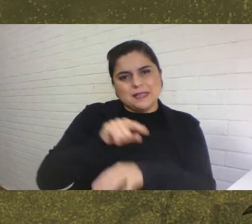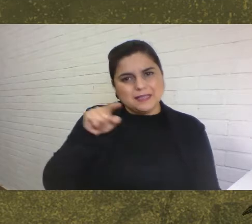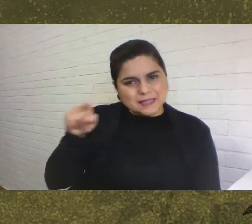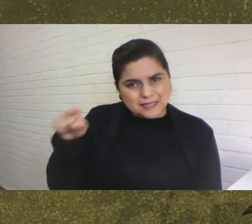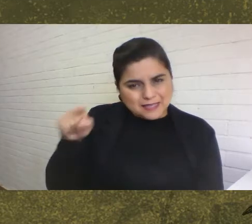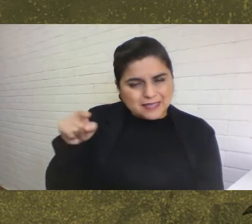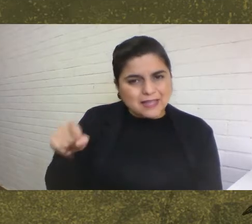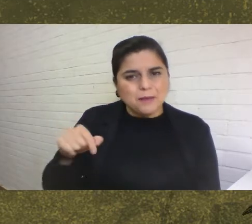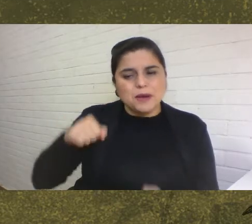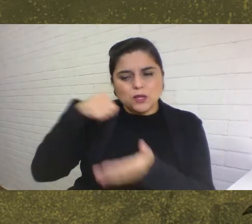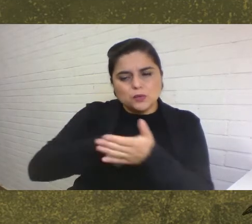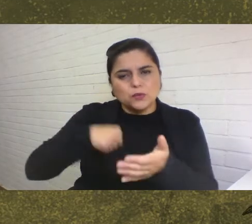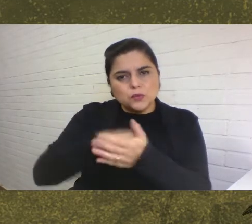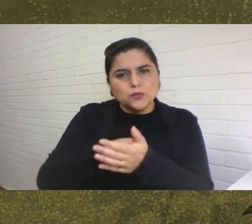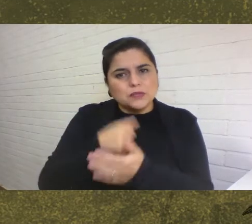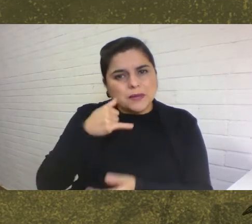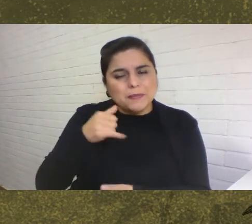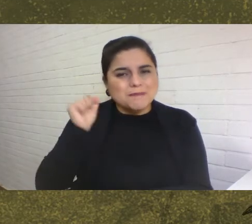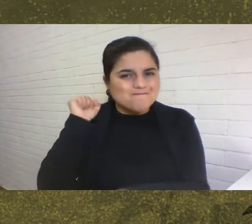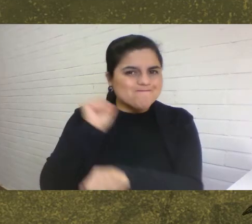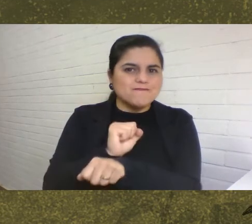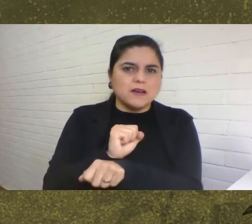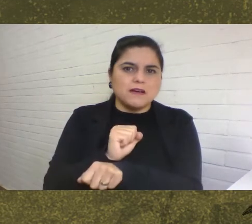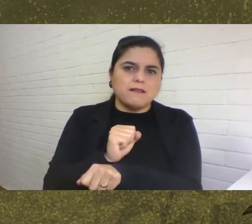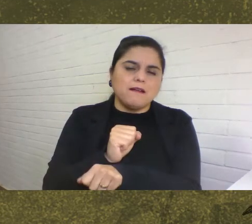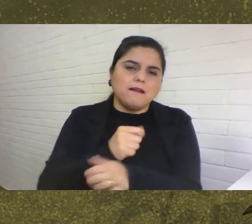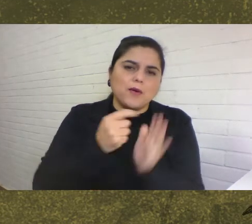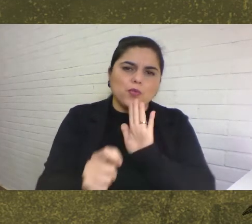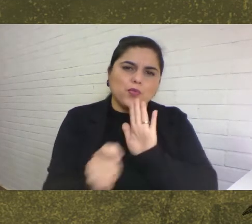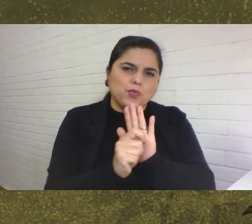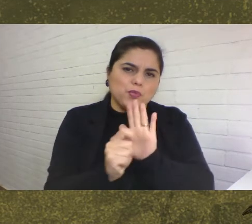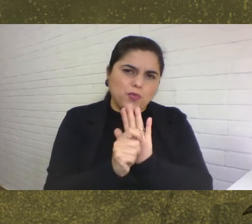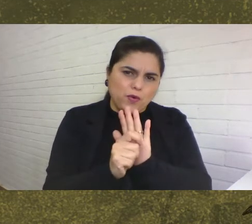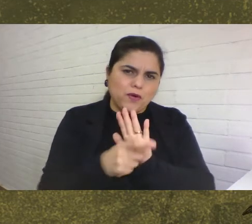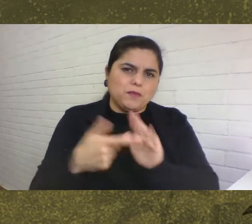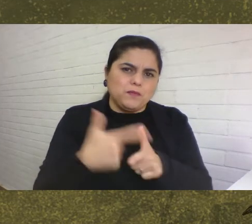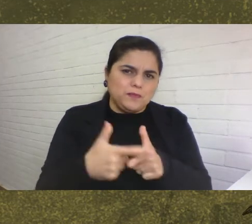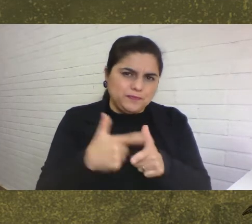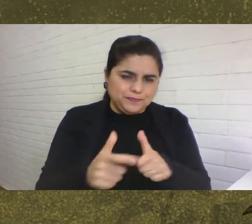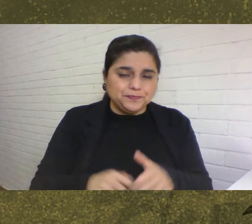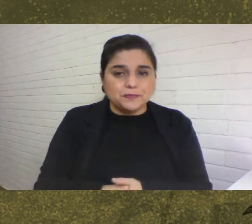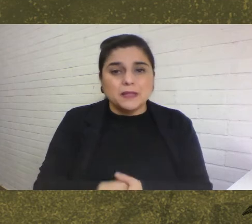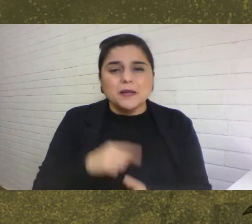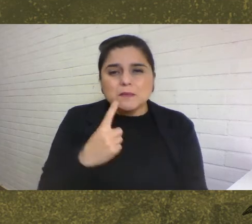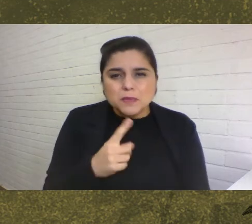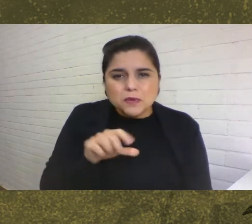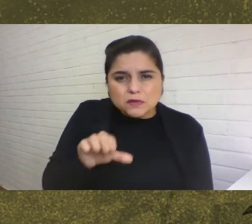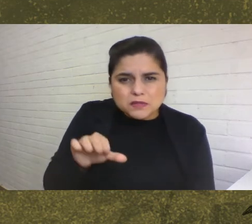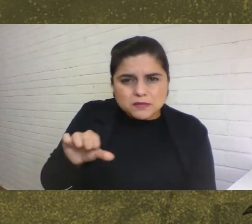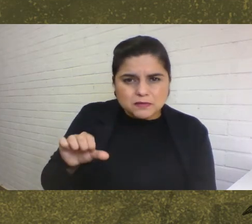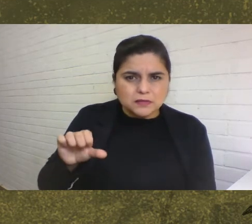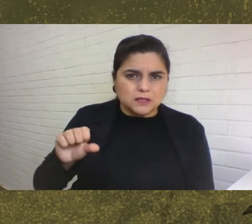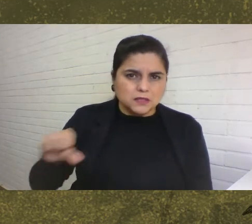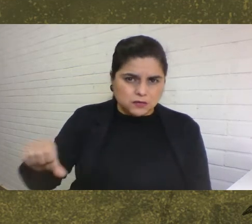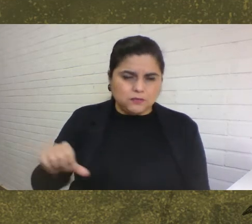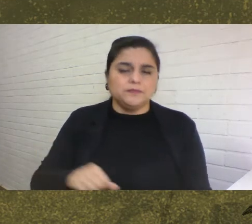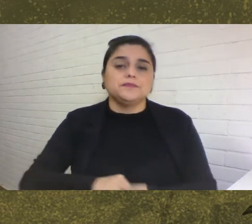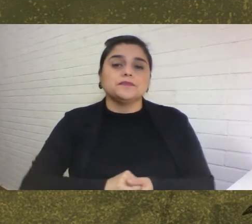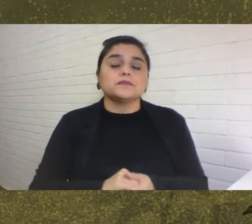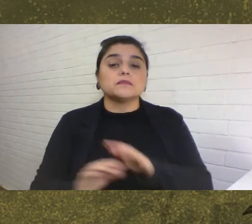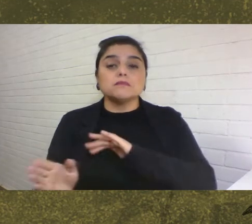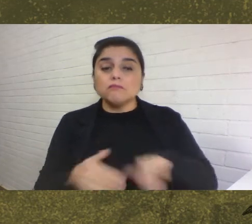contra a Droga de 1999. A estratégia foi adotada como um